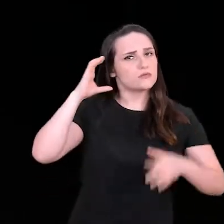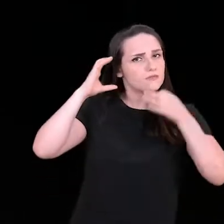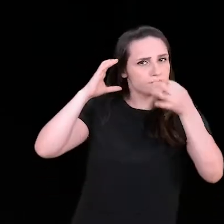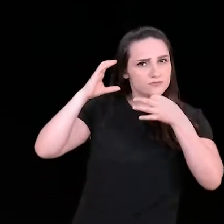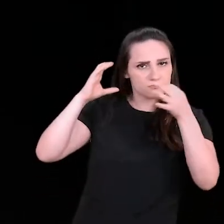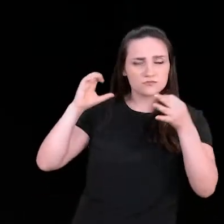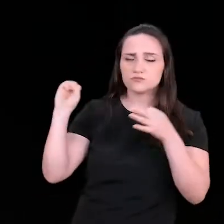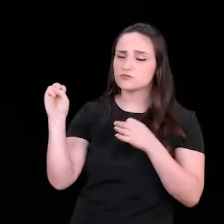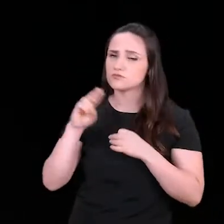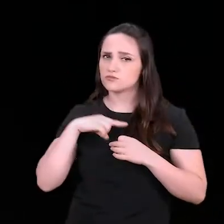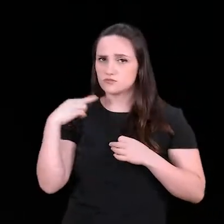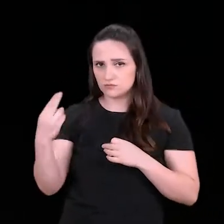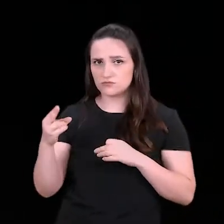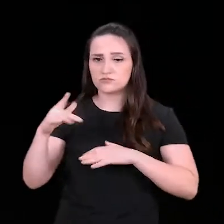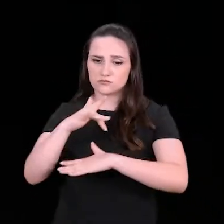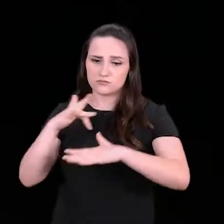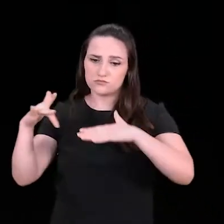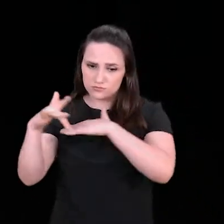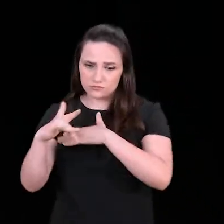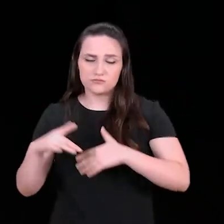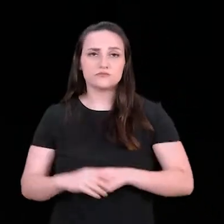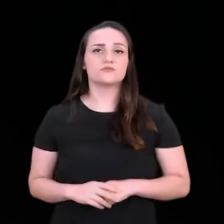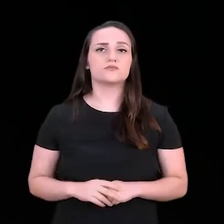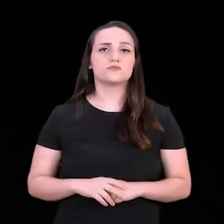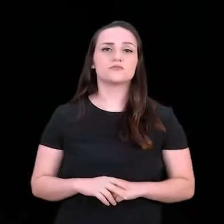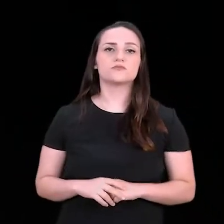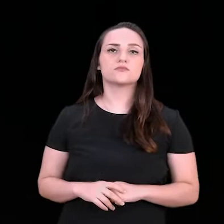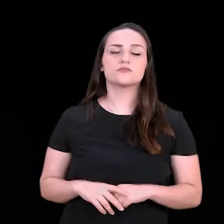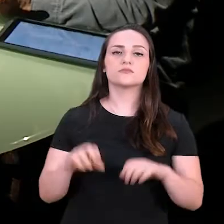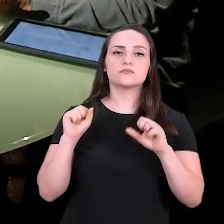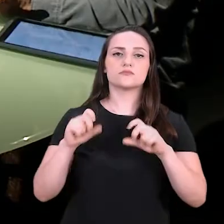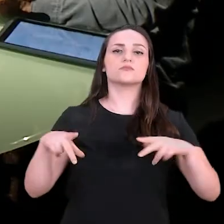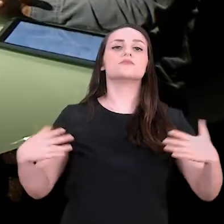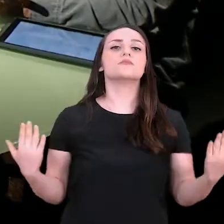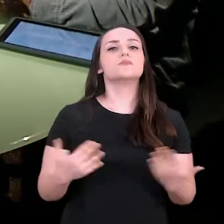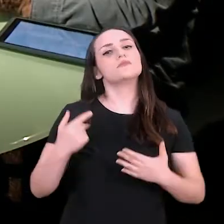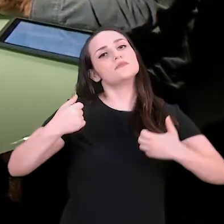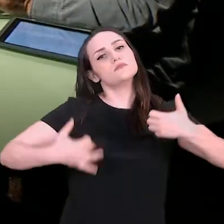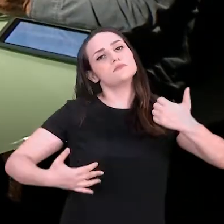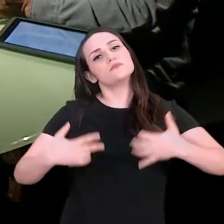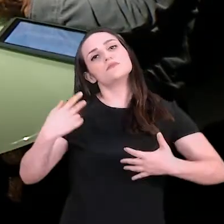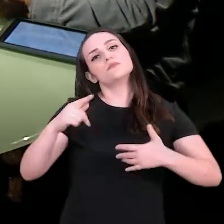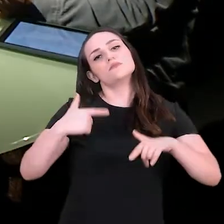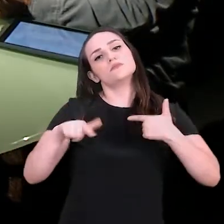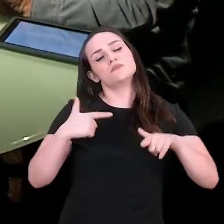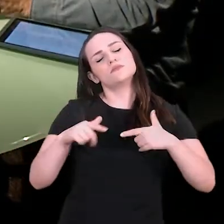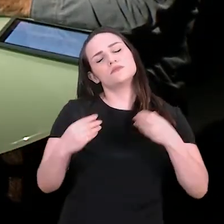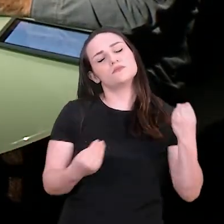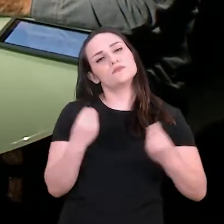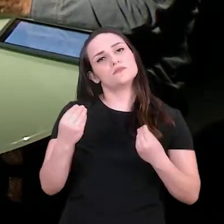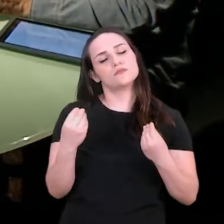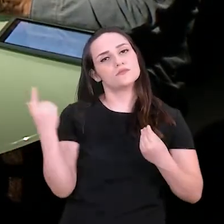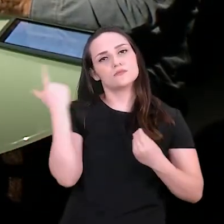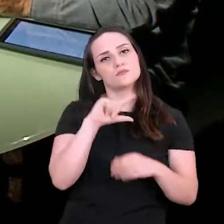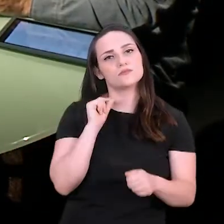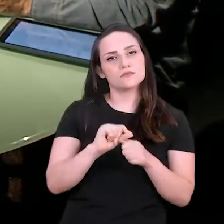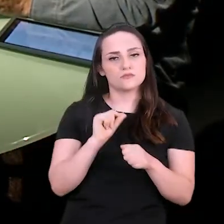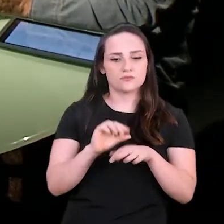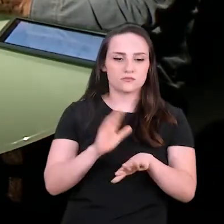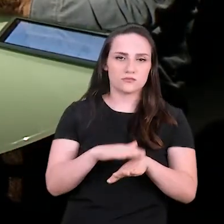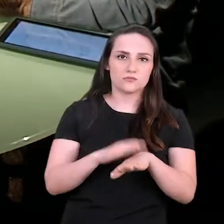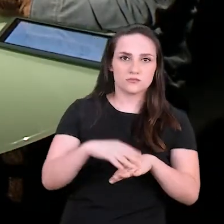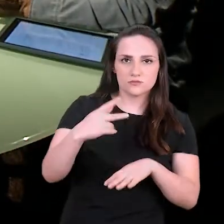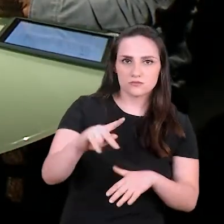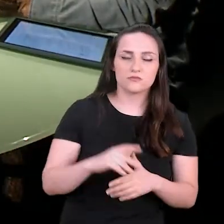por radiodifusão quanto pelas redes sociais, nesse caso. Bom, Falando agora do trabalho mais braçal, como que o senhor